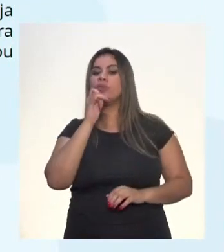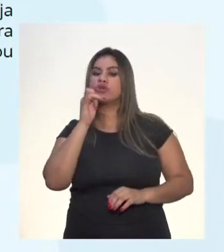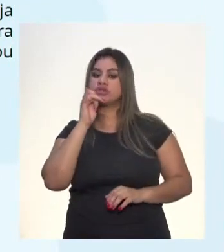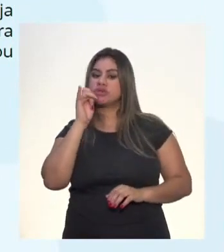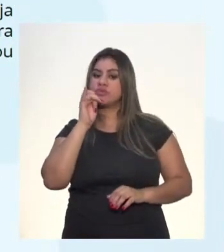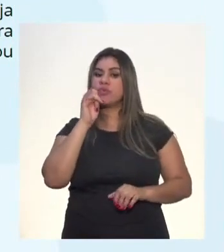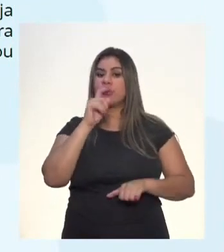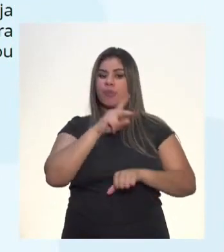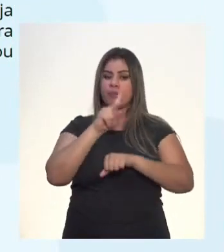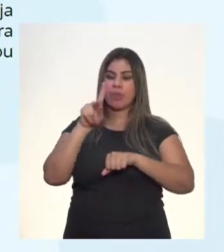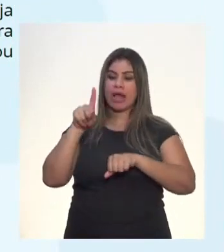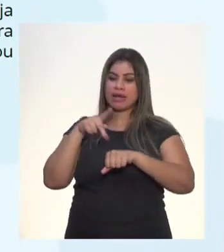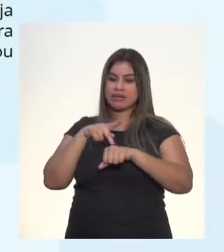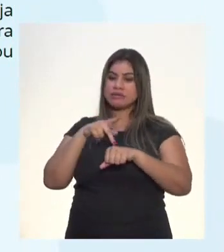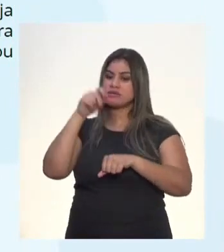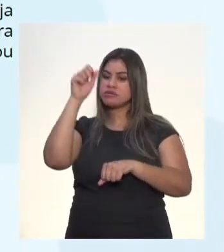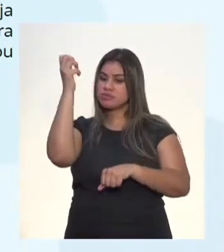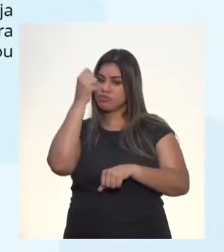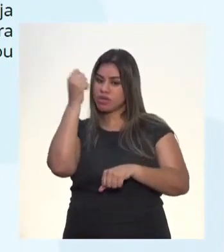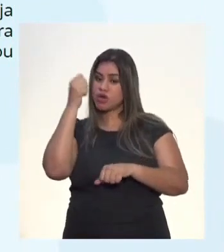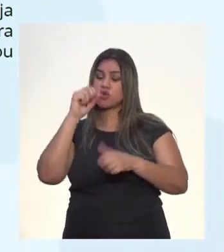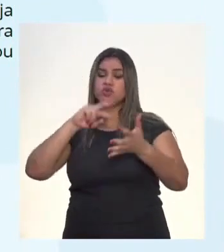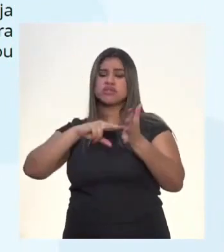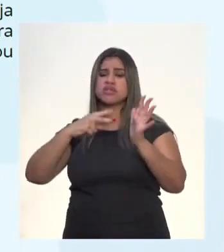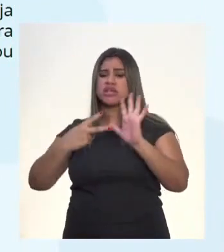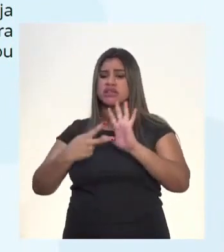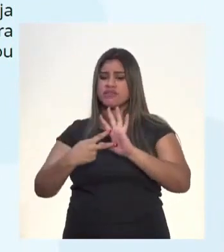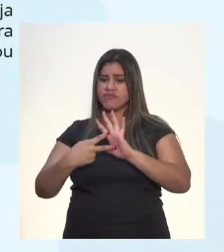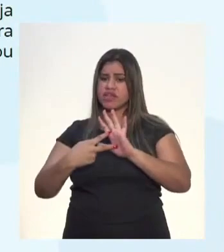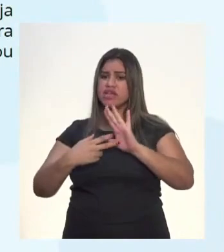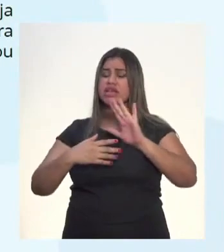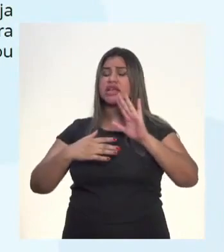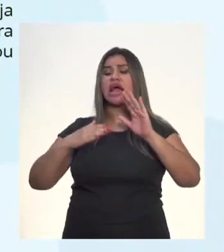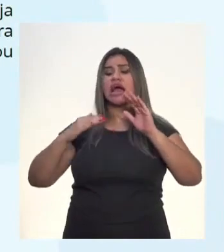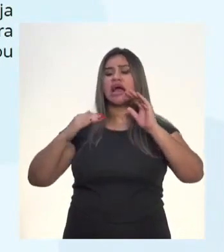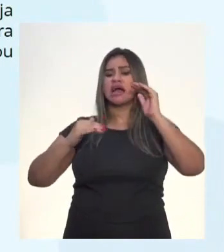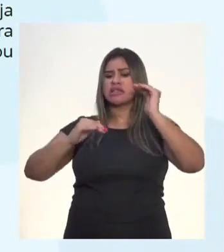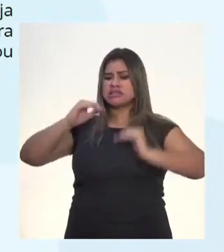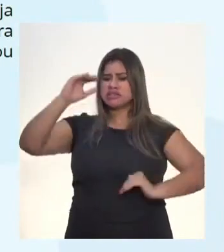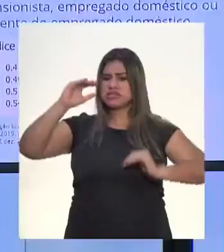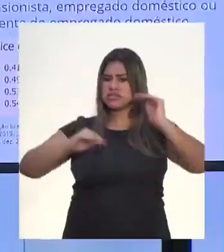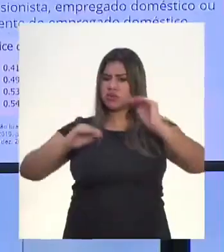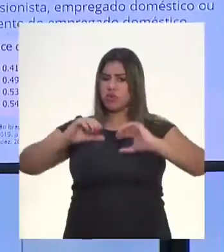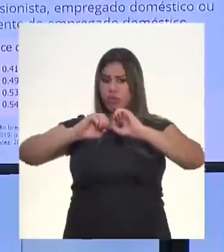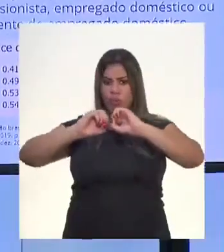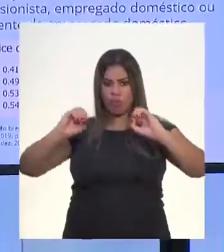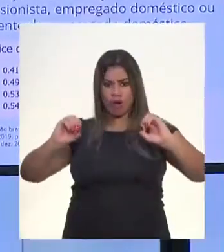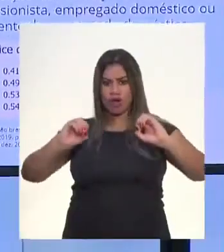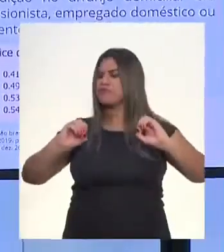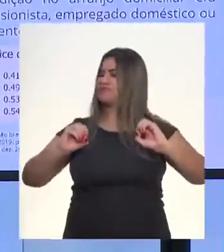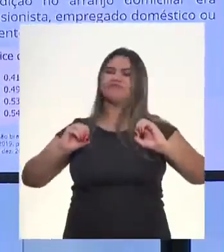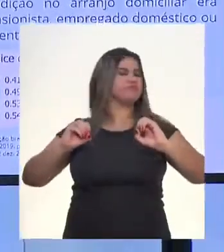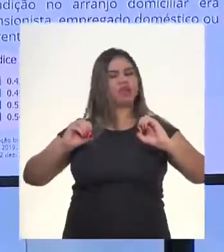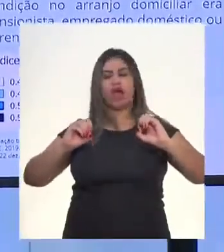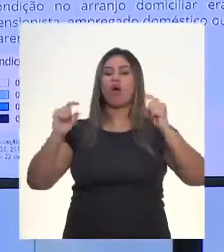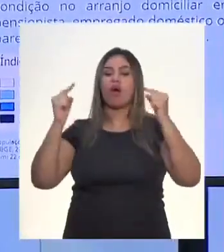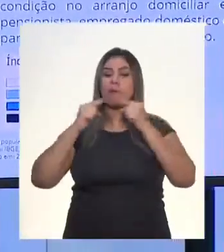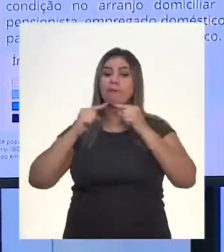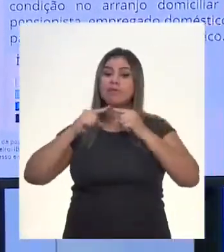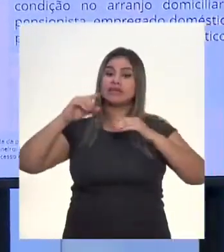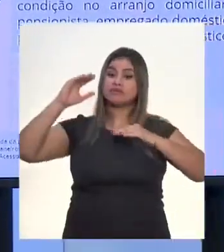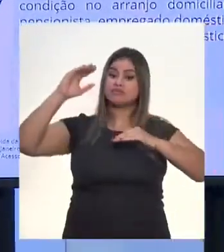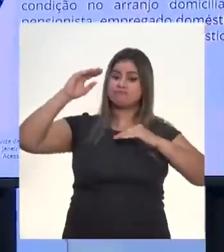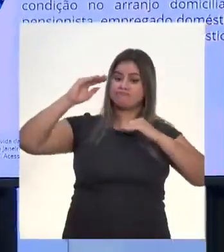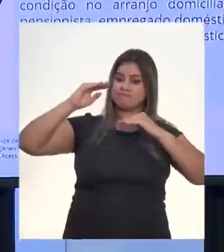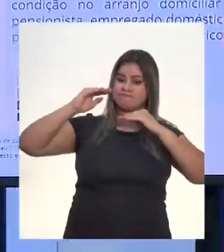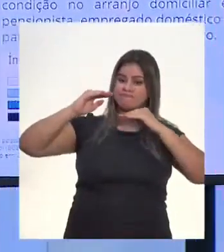elas não têm desigualdade? Não. O índice é menor comparada a essas áreas onde a gente tem aí